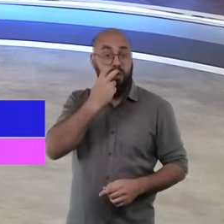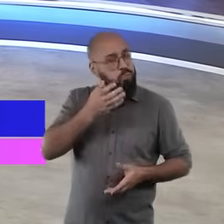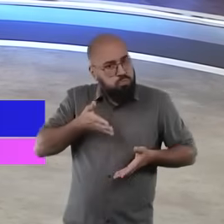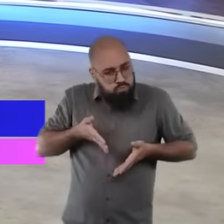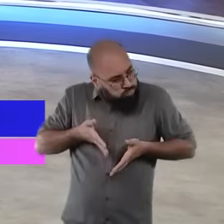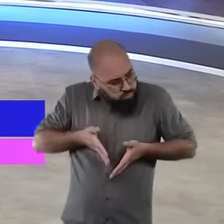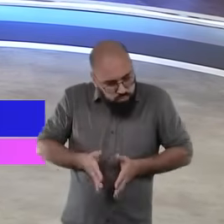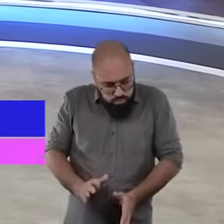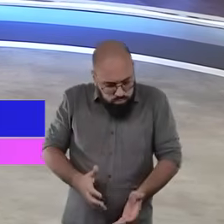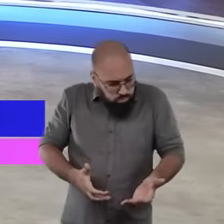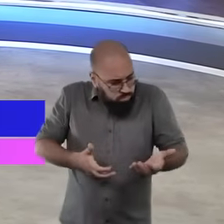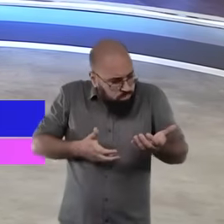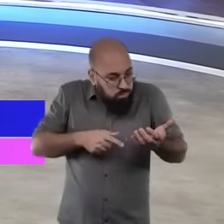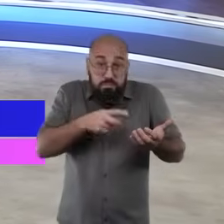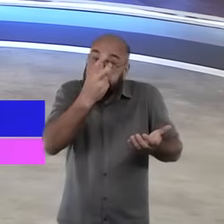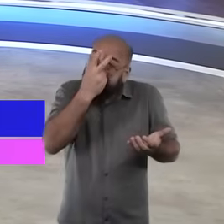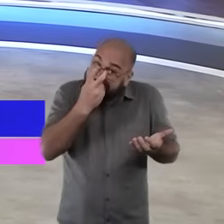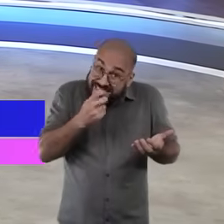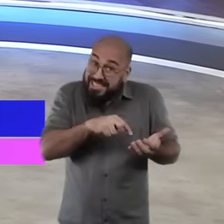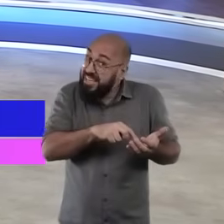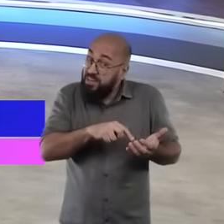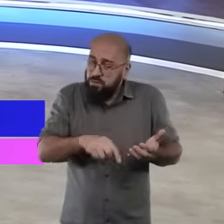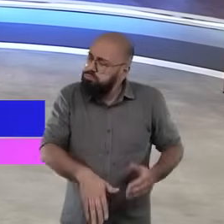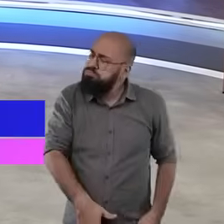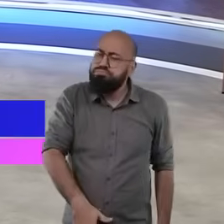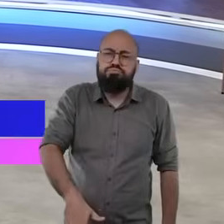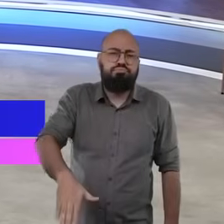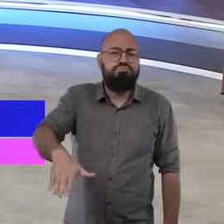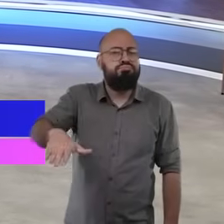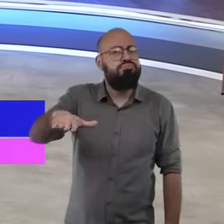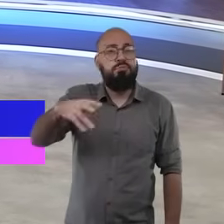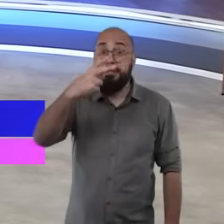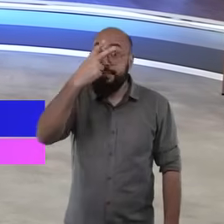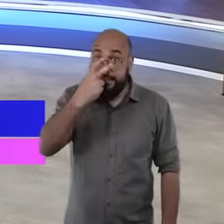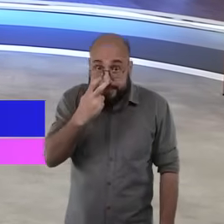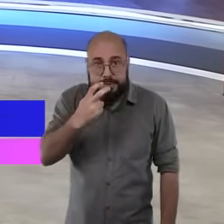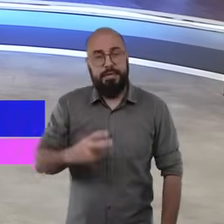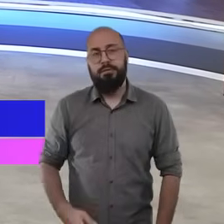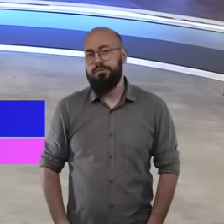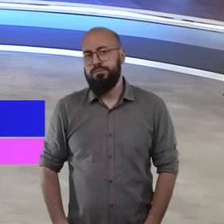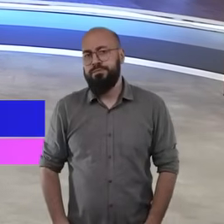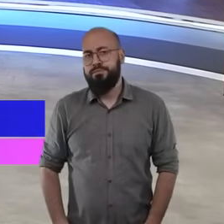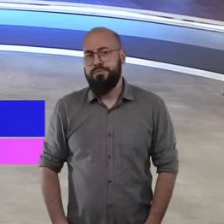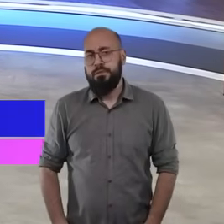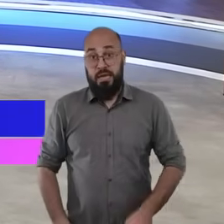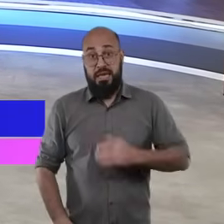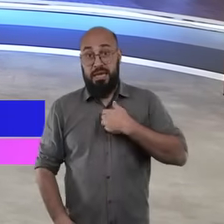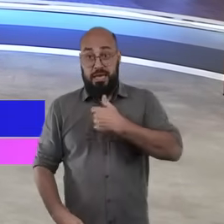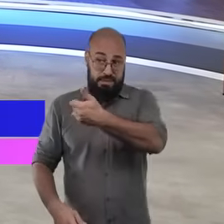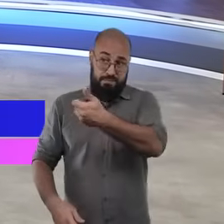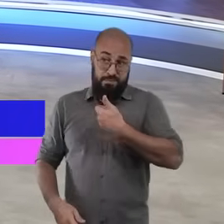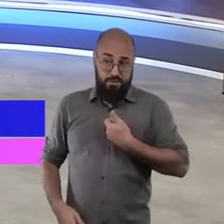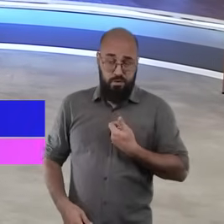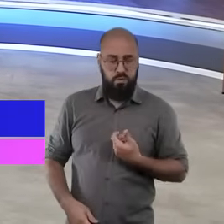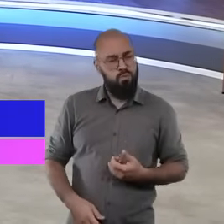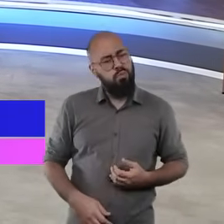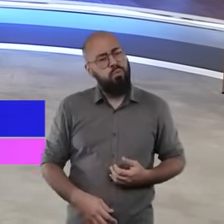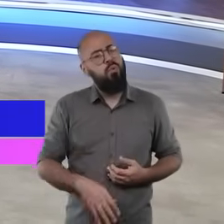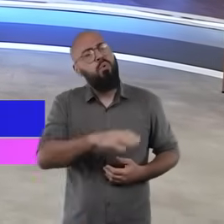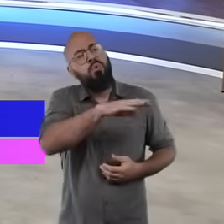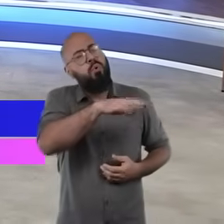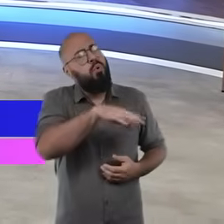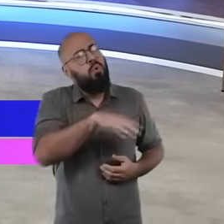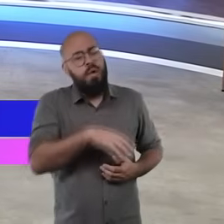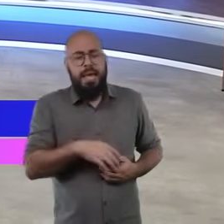privilégio. E eu perguntei assim, o que você está falando? Qual é o privilégio? E ele falou assim, eu nunca vi nada, porque nasci